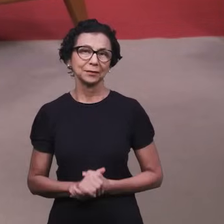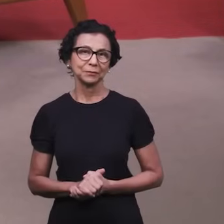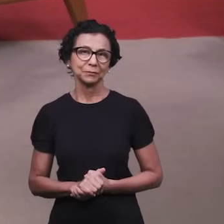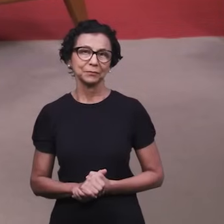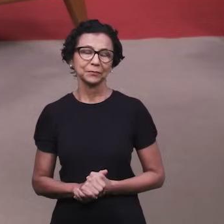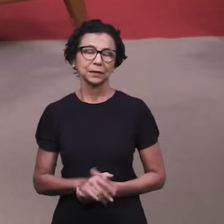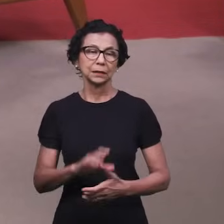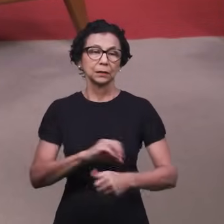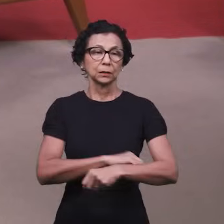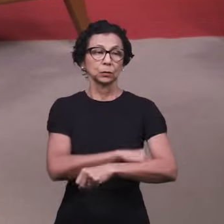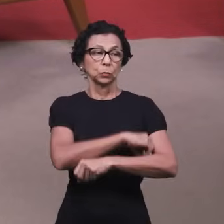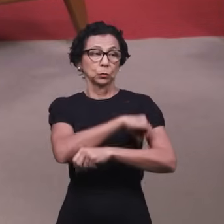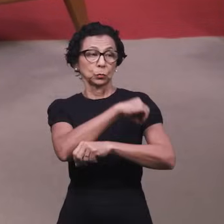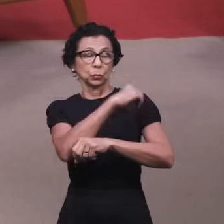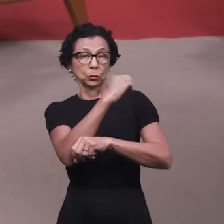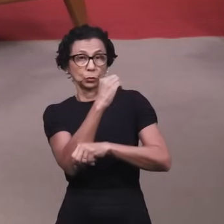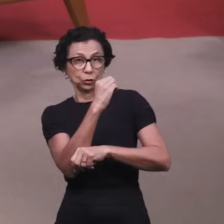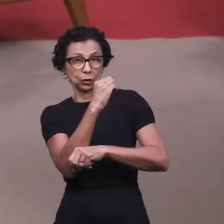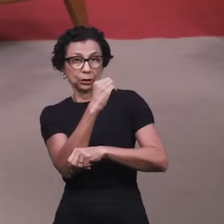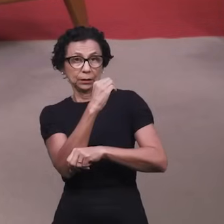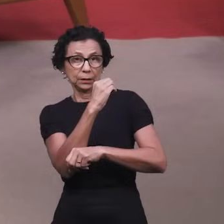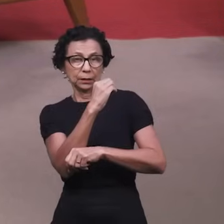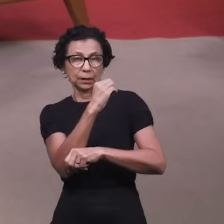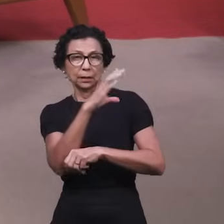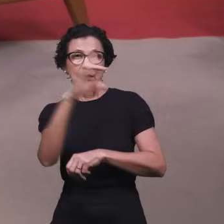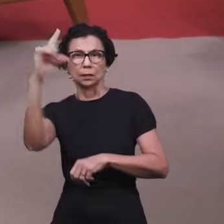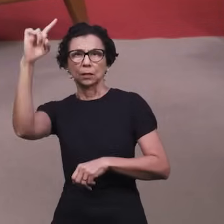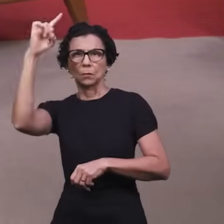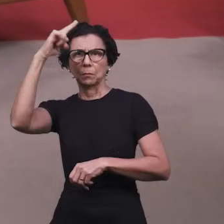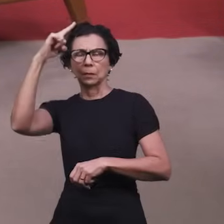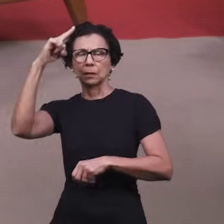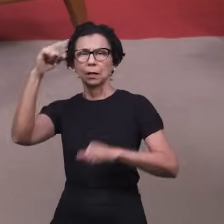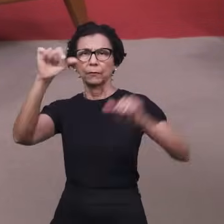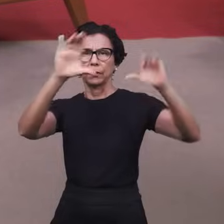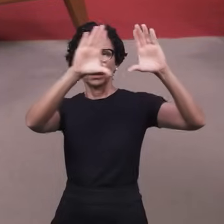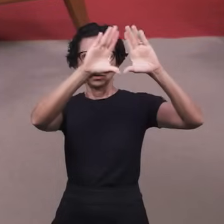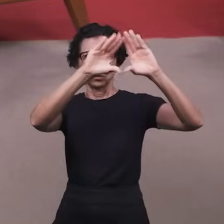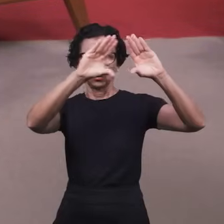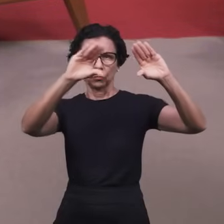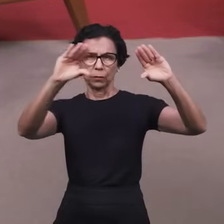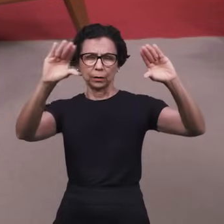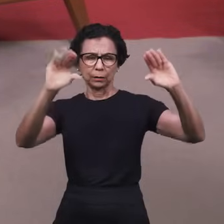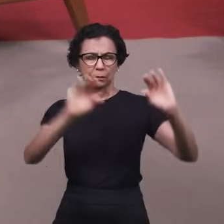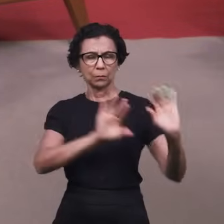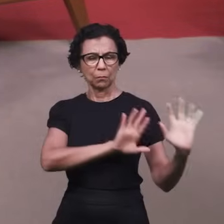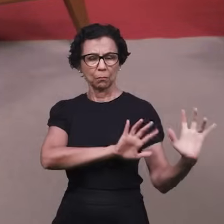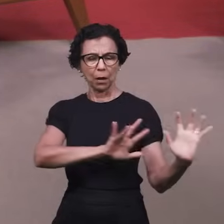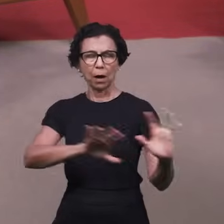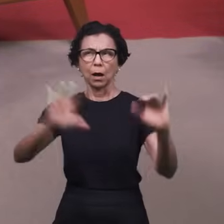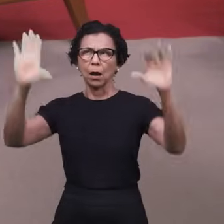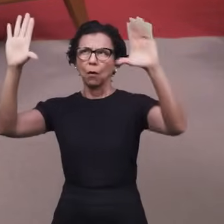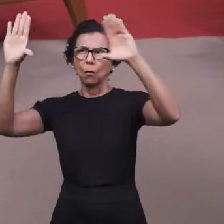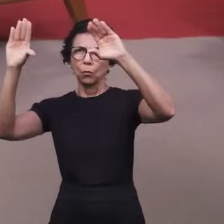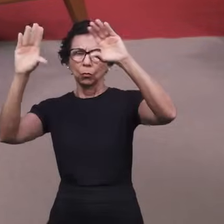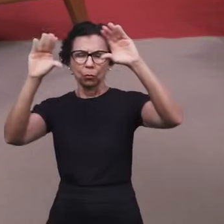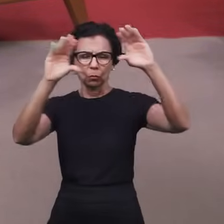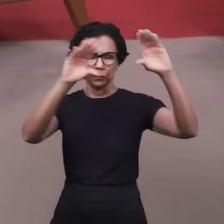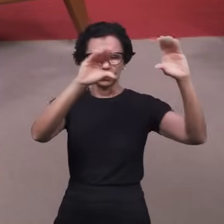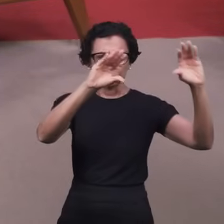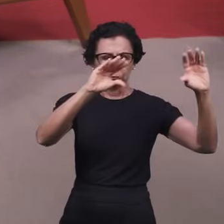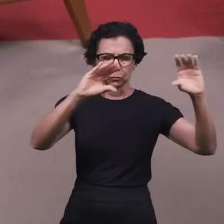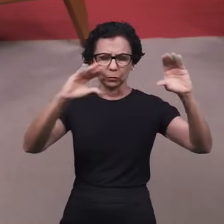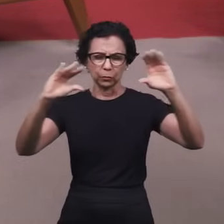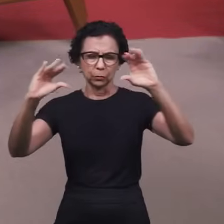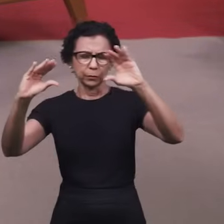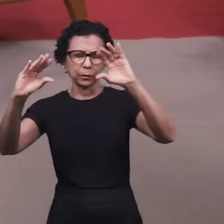os recursos dados por Deus. A coluna de nuvem dava sombra. De noite o fogo